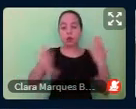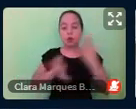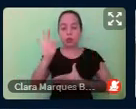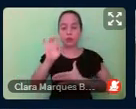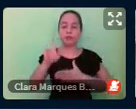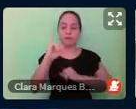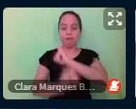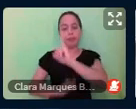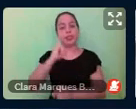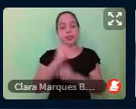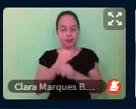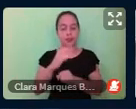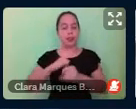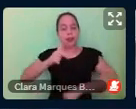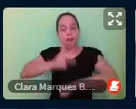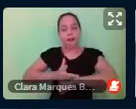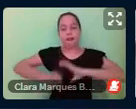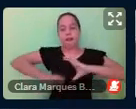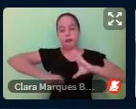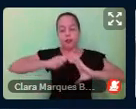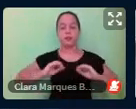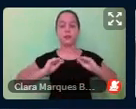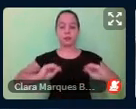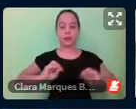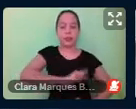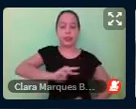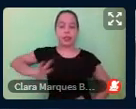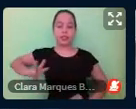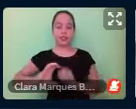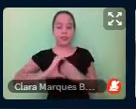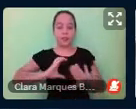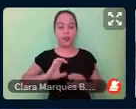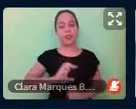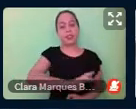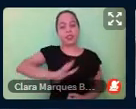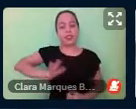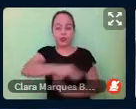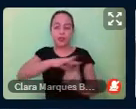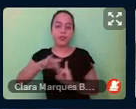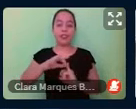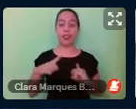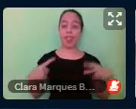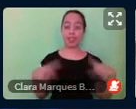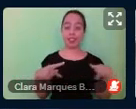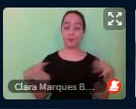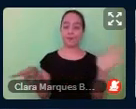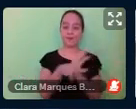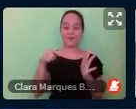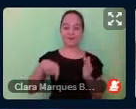sendo gravado e disponibilizado nos sítios do Cefor e do IFES, no link correspondente ao presente processo